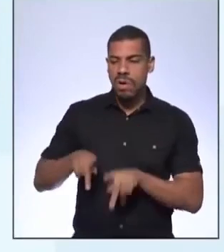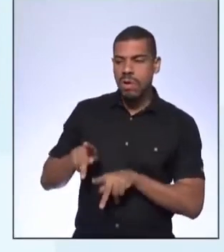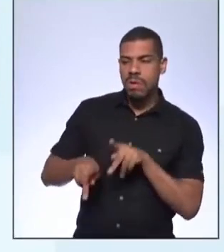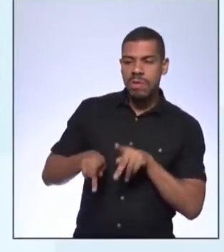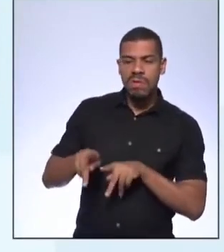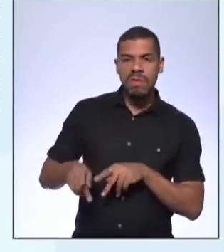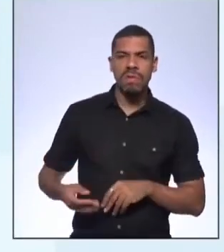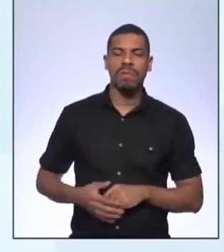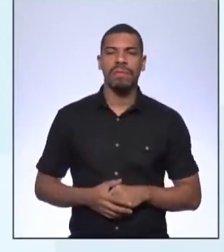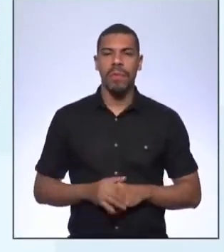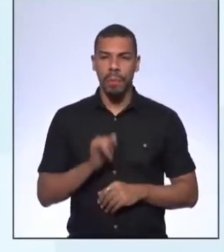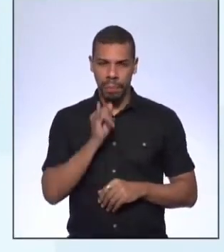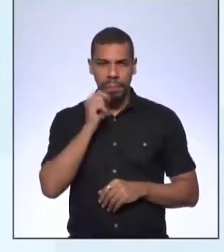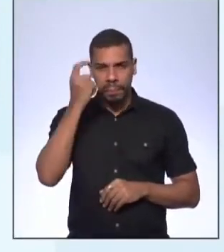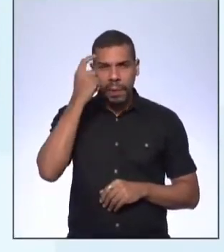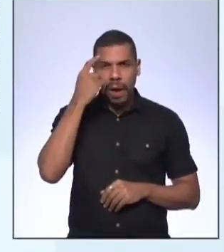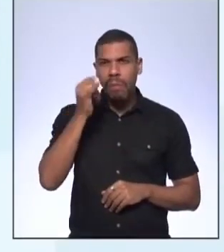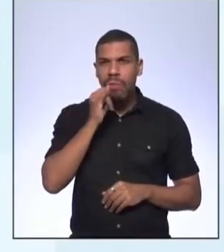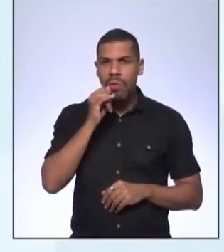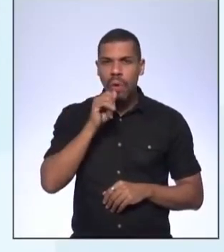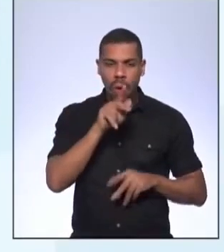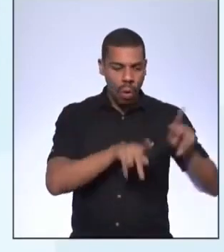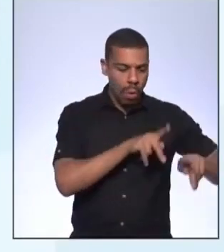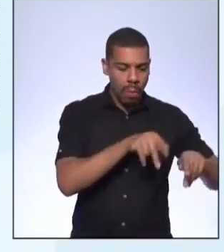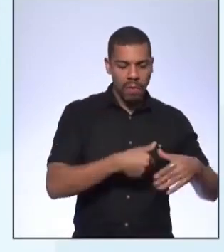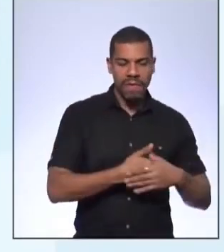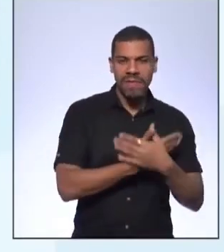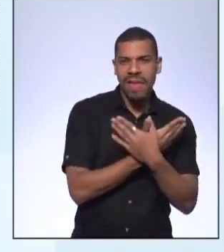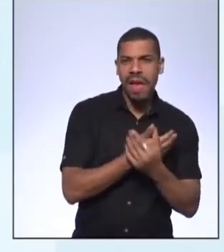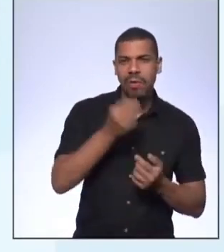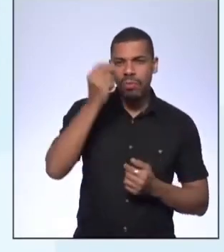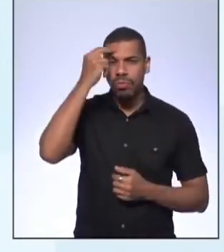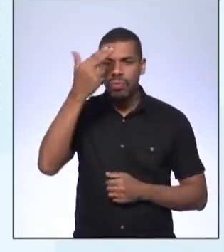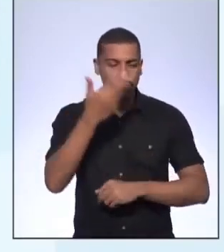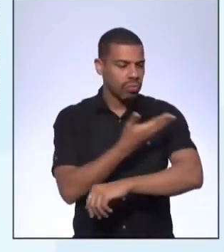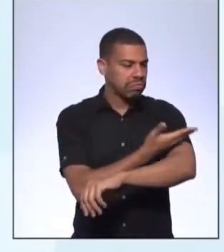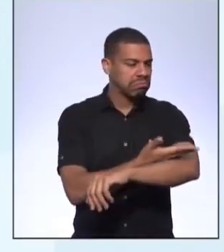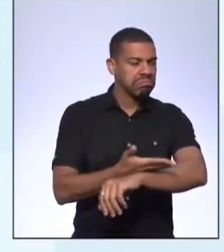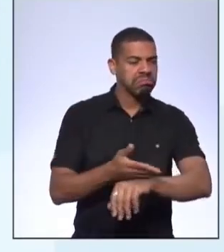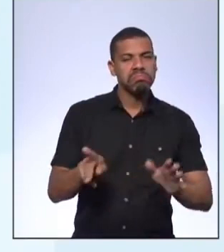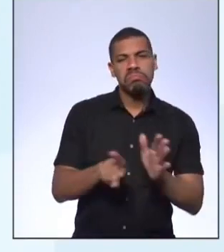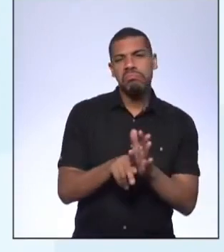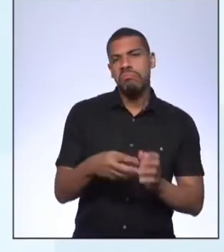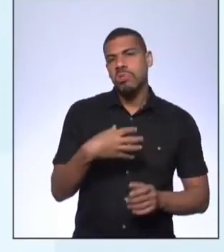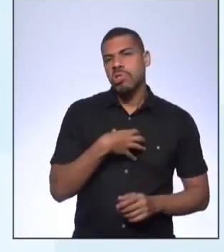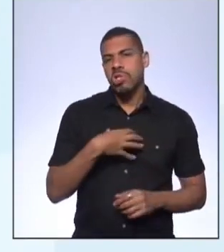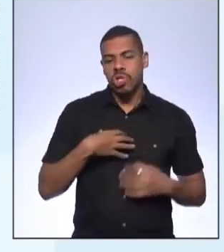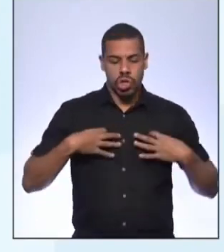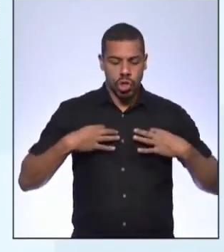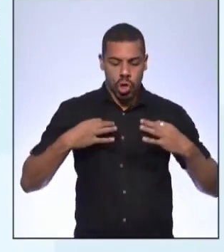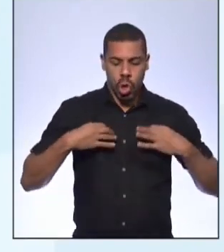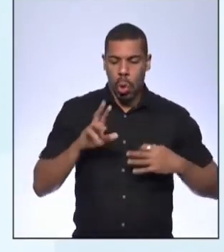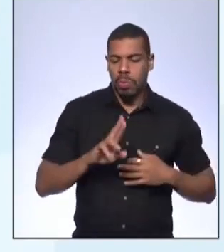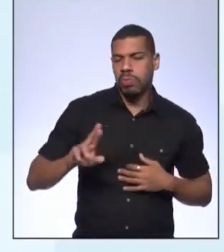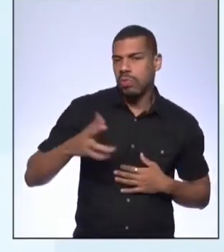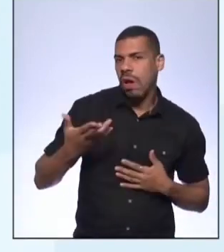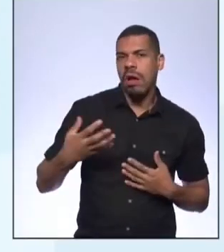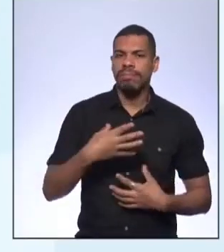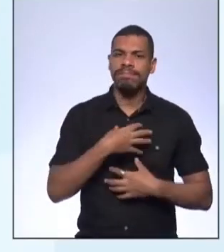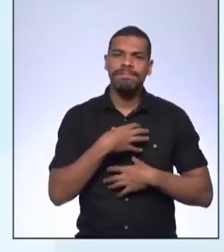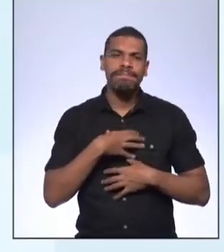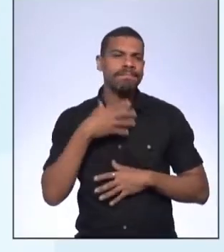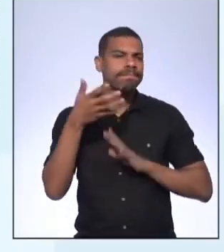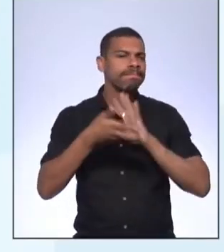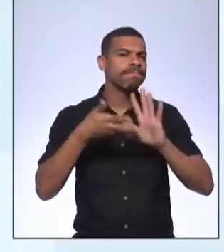né? Então, imagina o povo asteca tendo lá a cultura, os costumes deles, os modos de se vestir. de se portar,